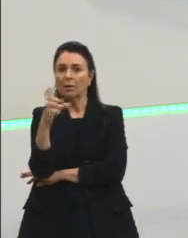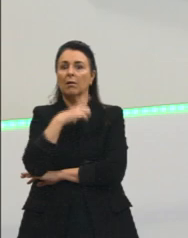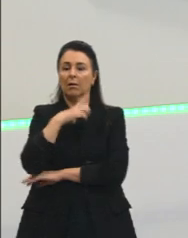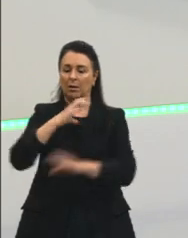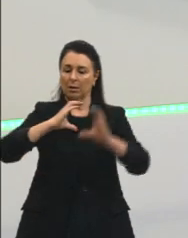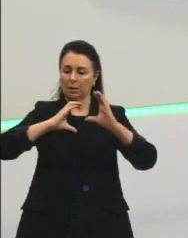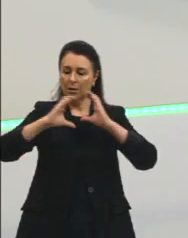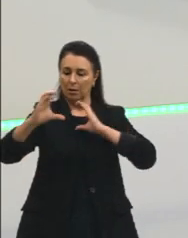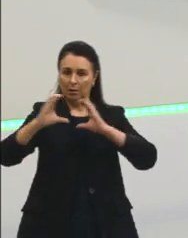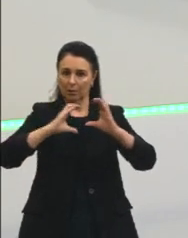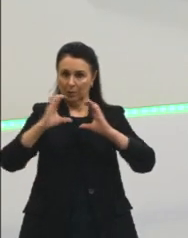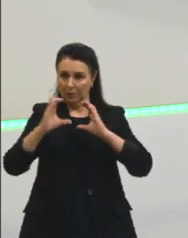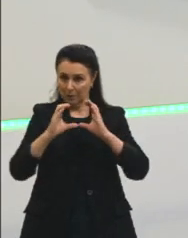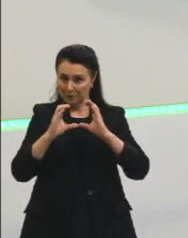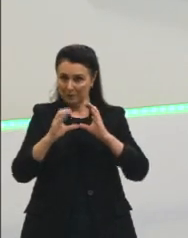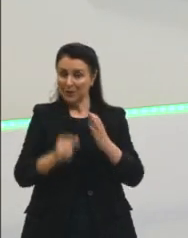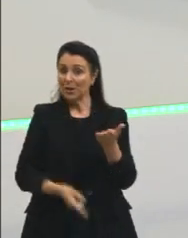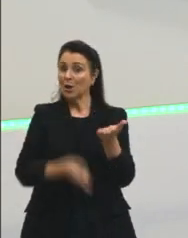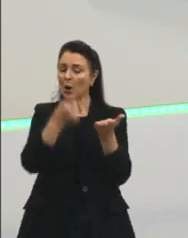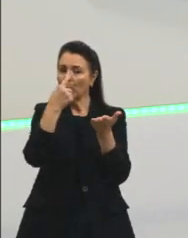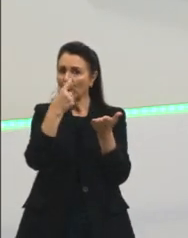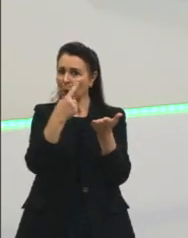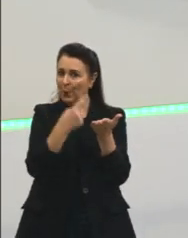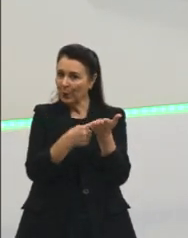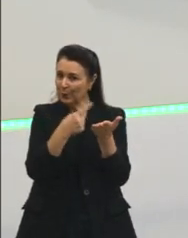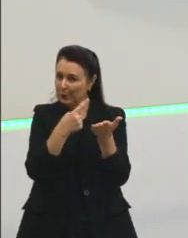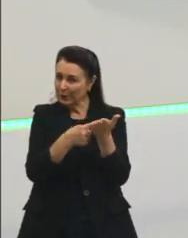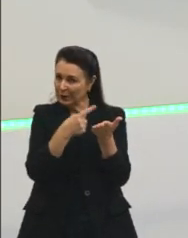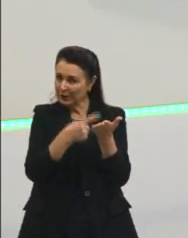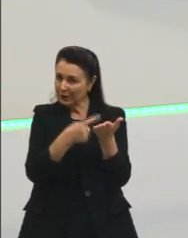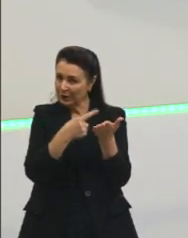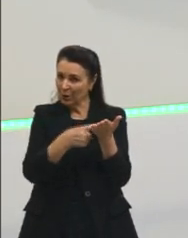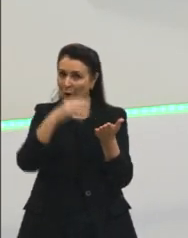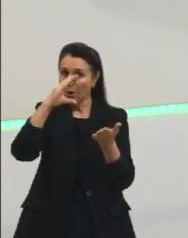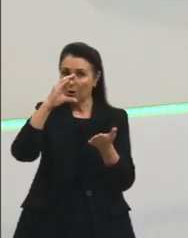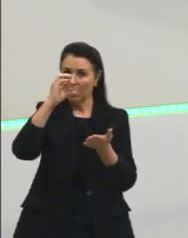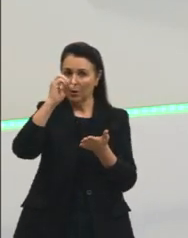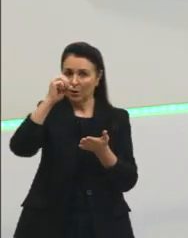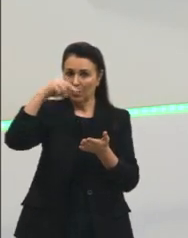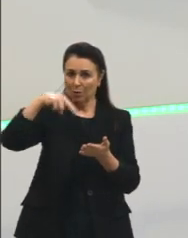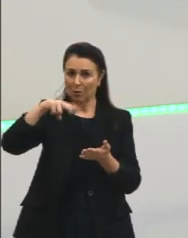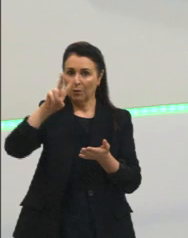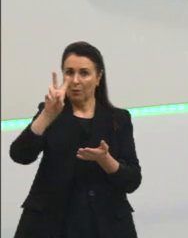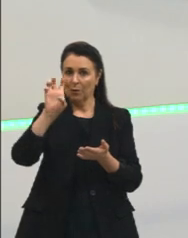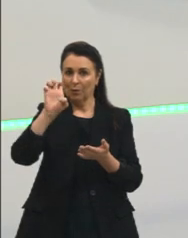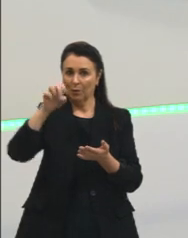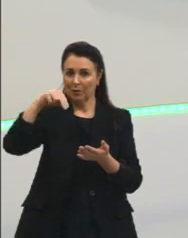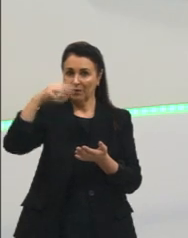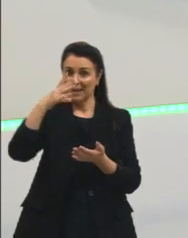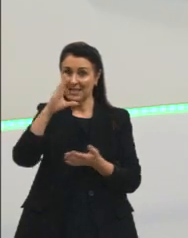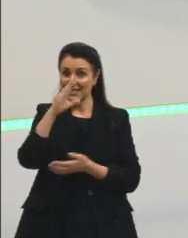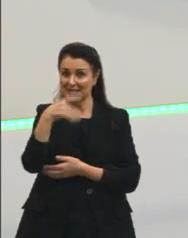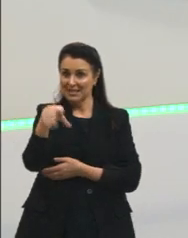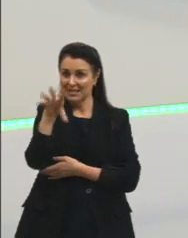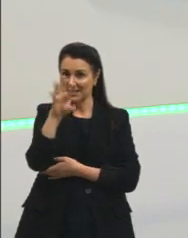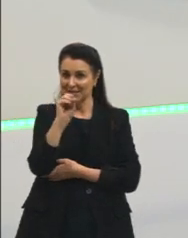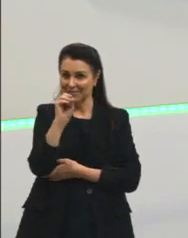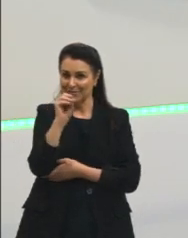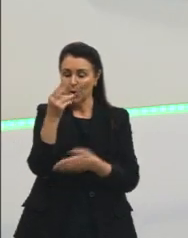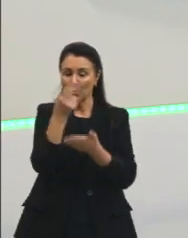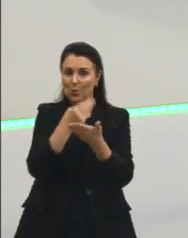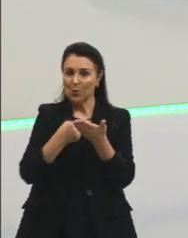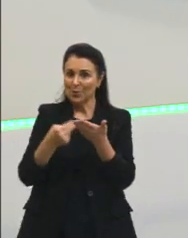gente convencional ou enquanto na comunidade um desenho porque as